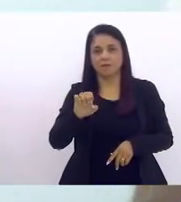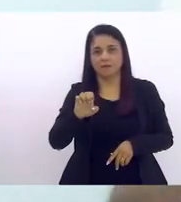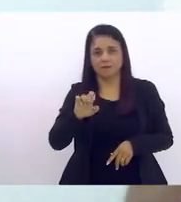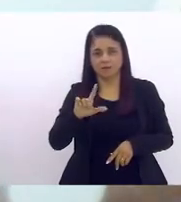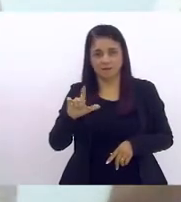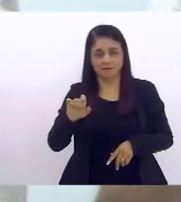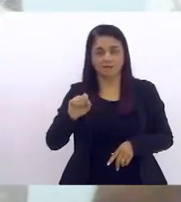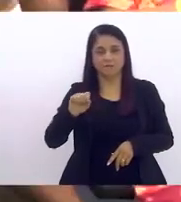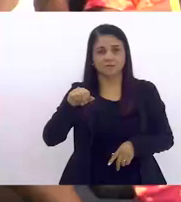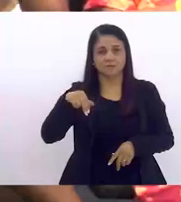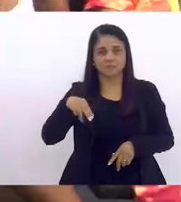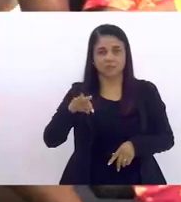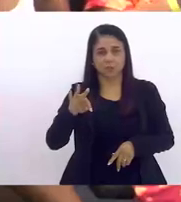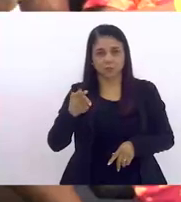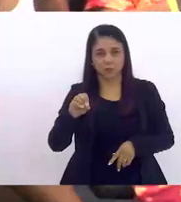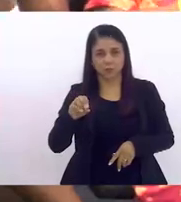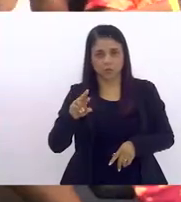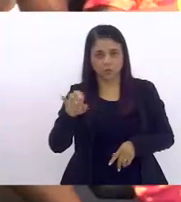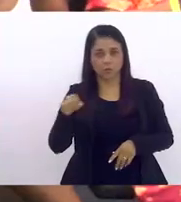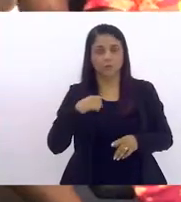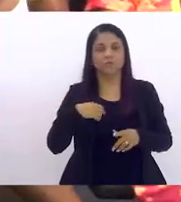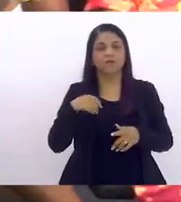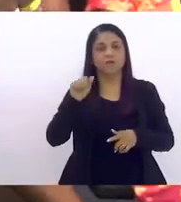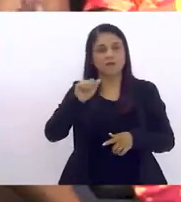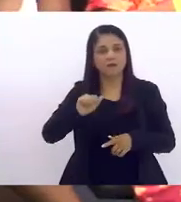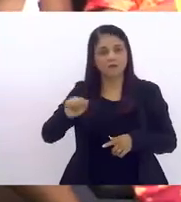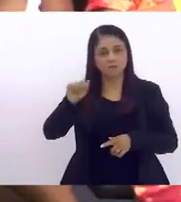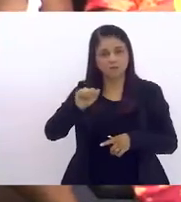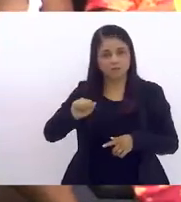da Associação de Doulas do Estado do Rio de Janeiro.